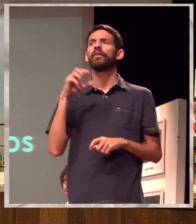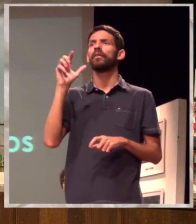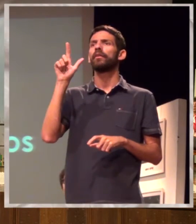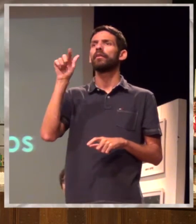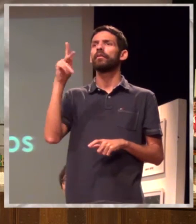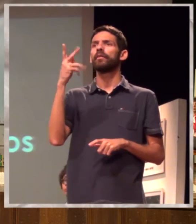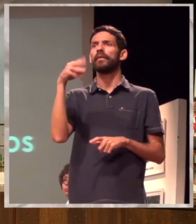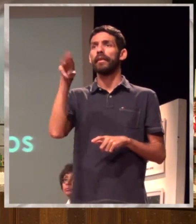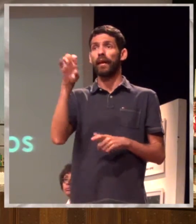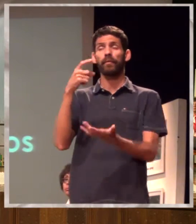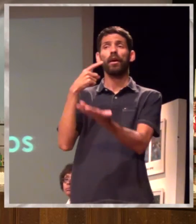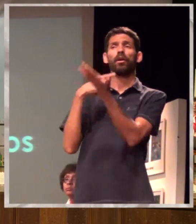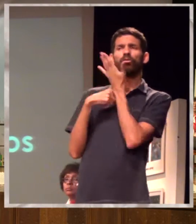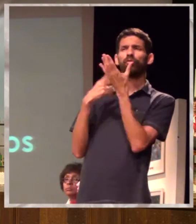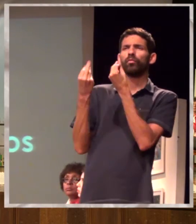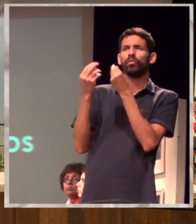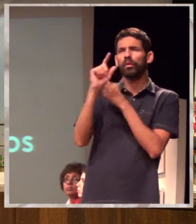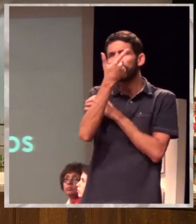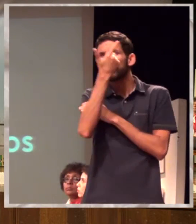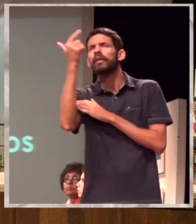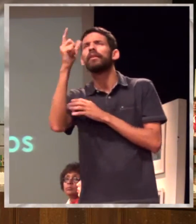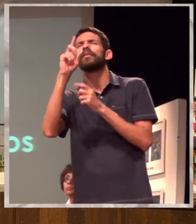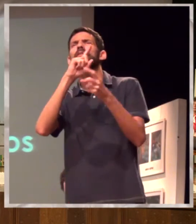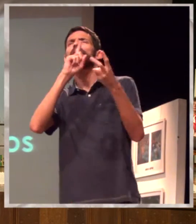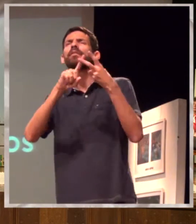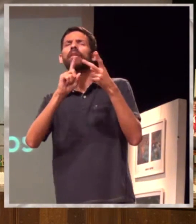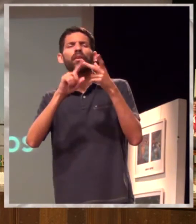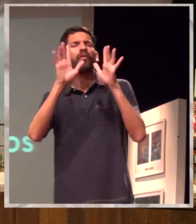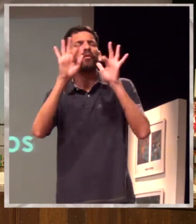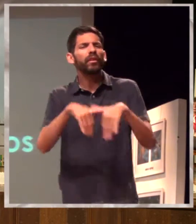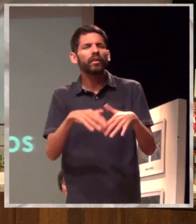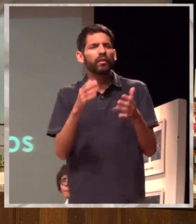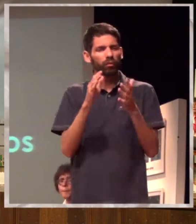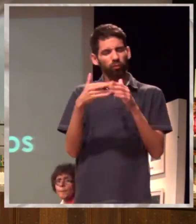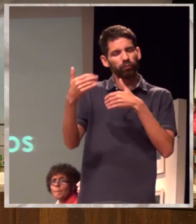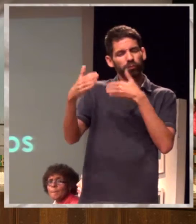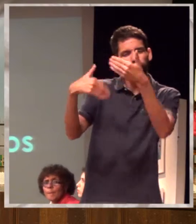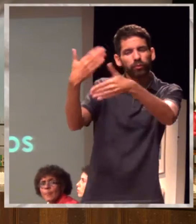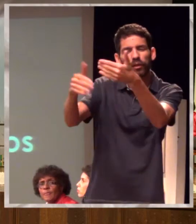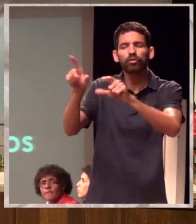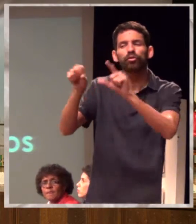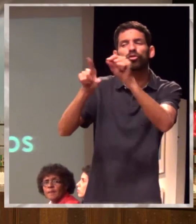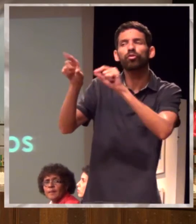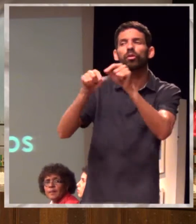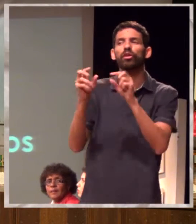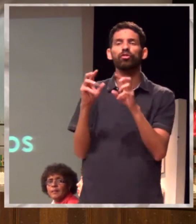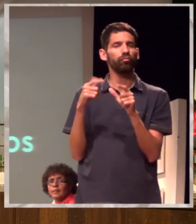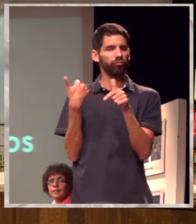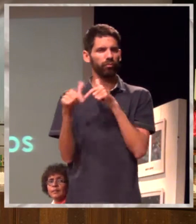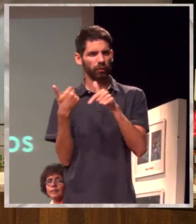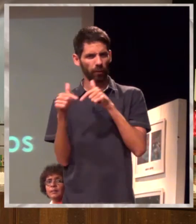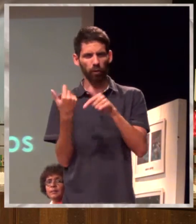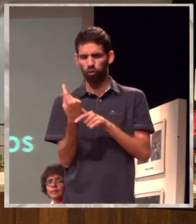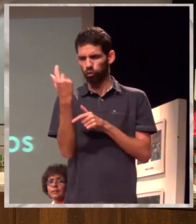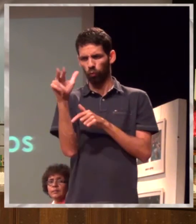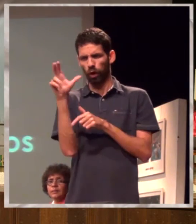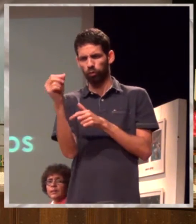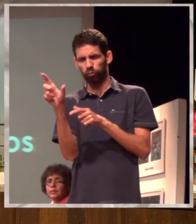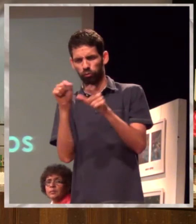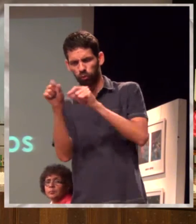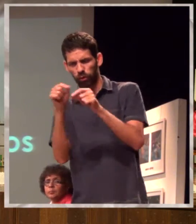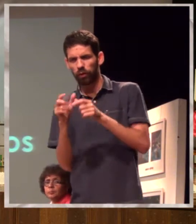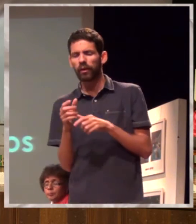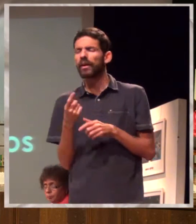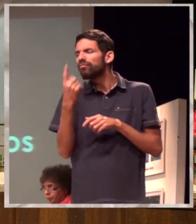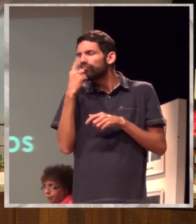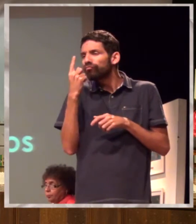ajudou bastante a gente, e depois, por exemplo, quando ao final do processo de escolha de um ofício que um aluno fez,